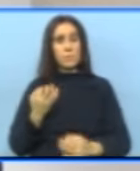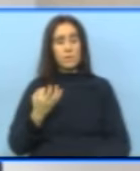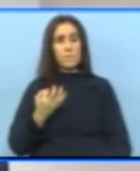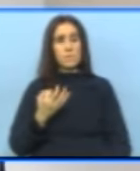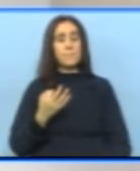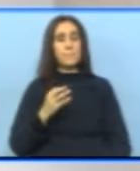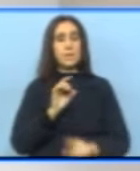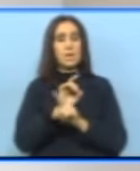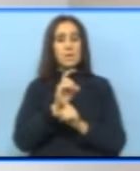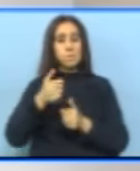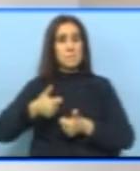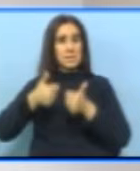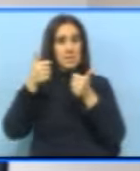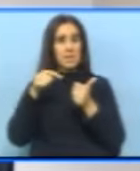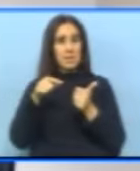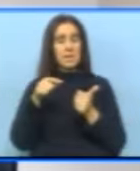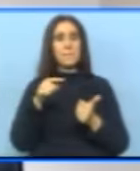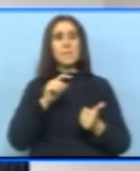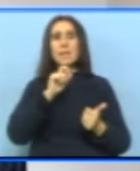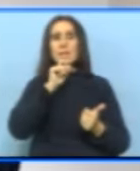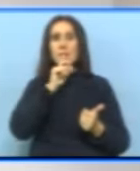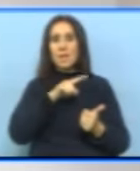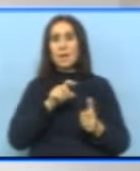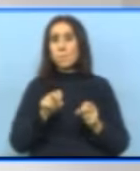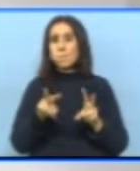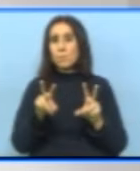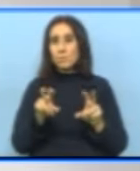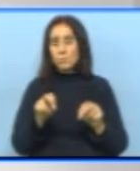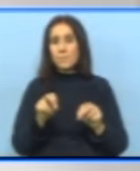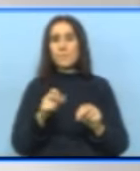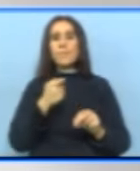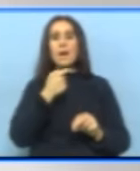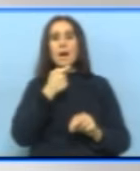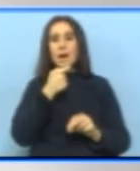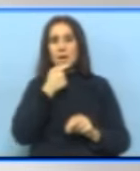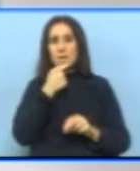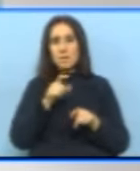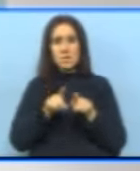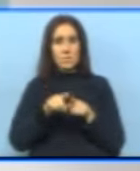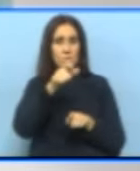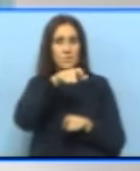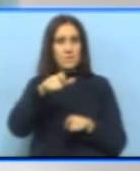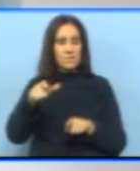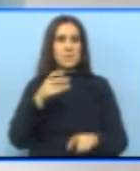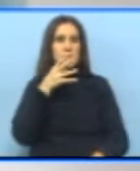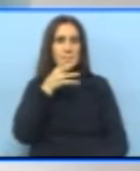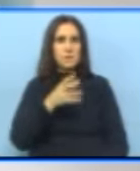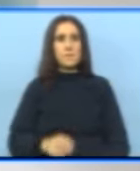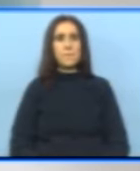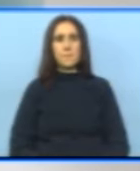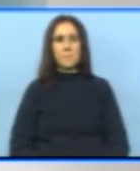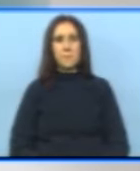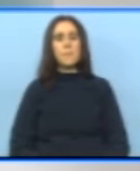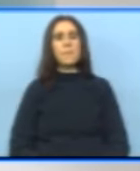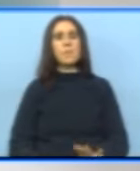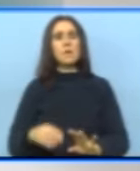apenas esta santidade e esta capacidade de pureza apenas aos irmãos, não é? E diz assim, não te